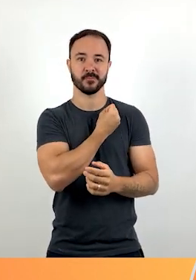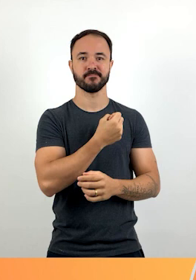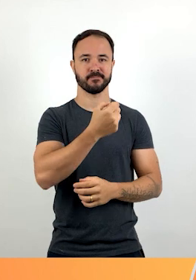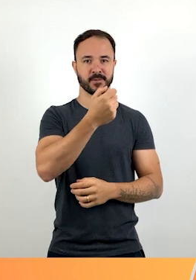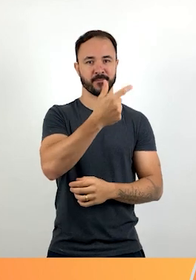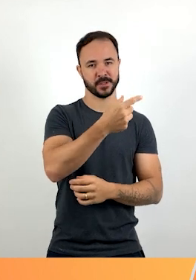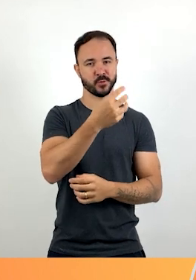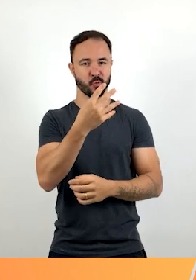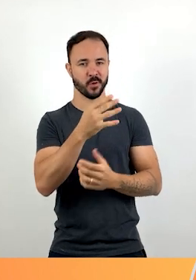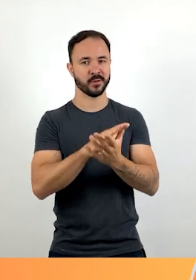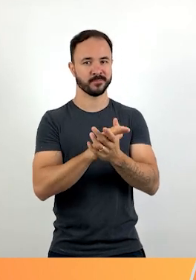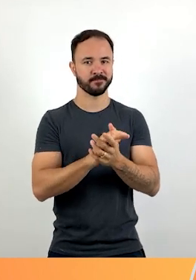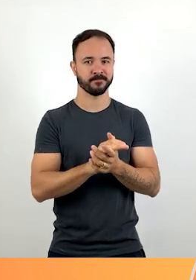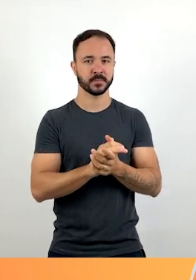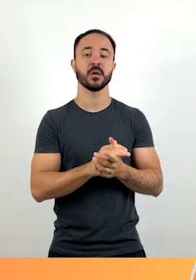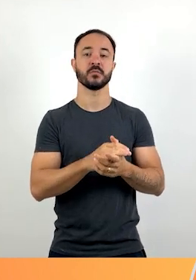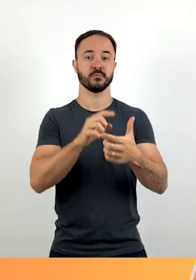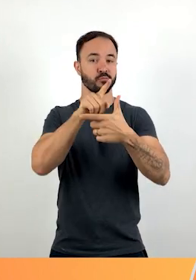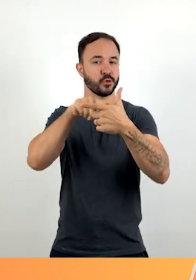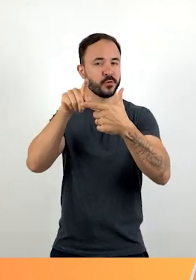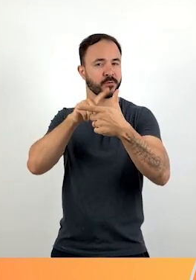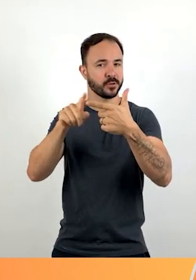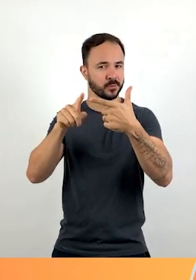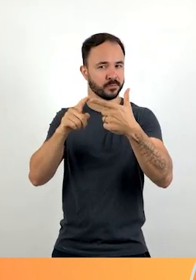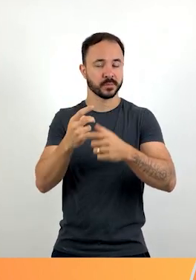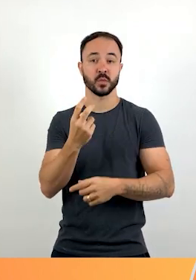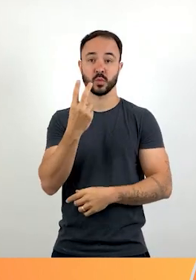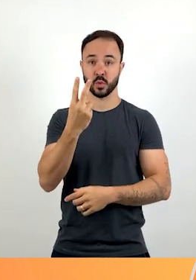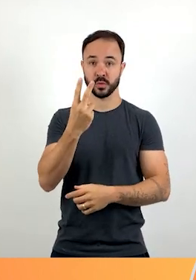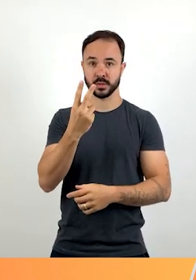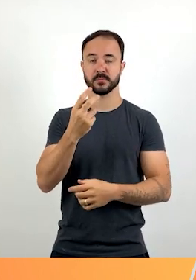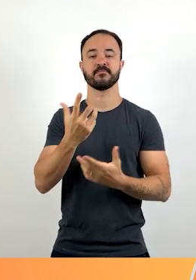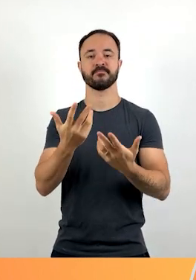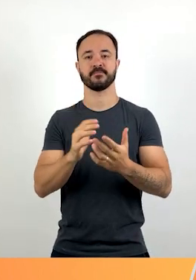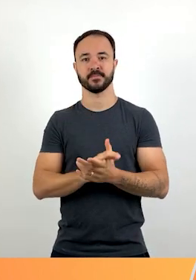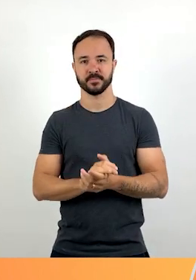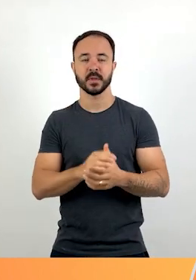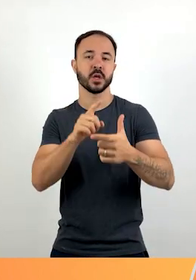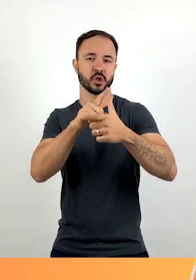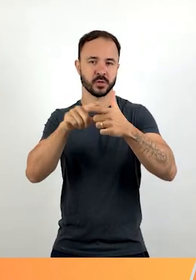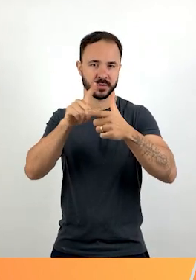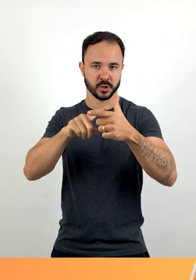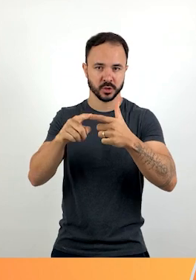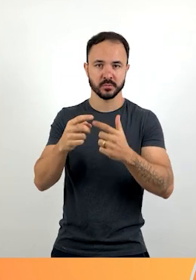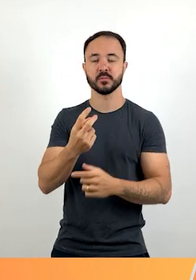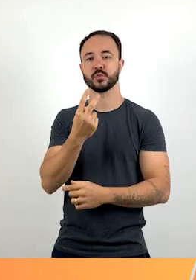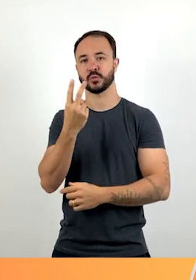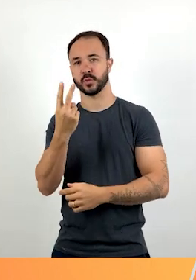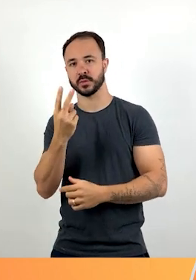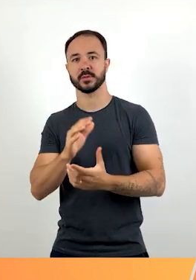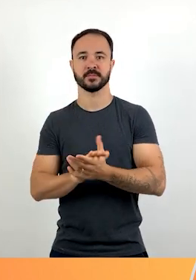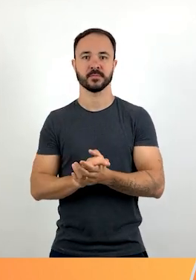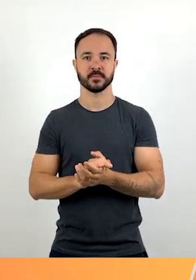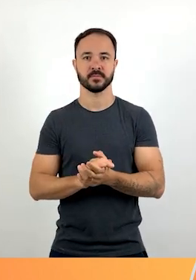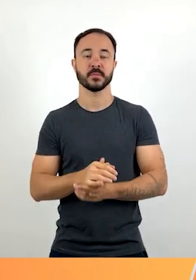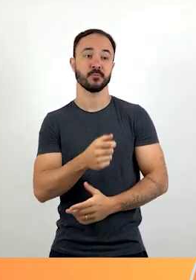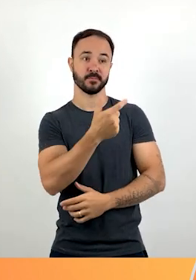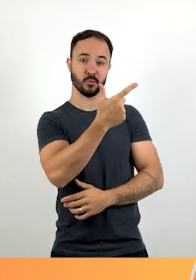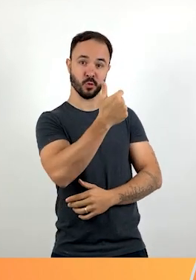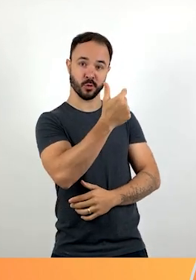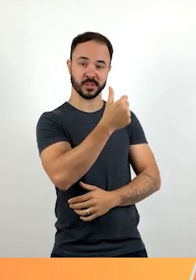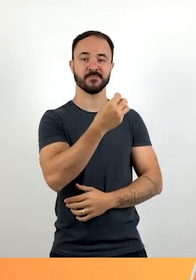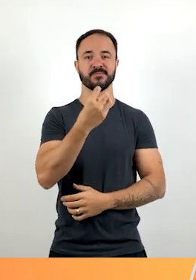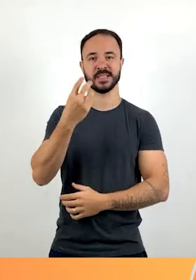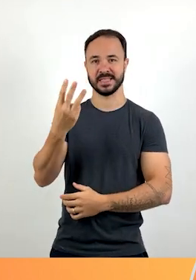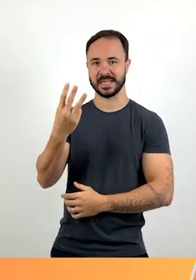vamos efetuar. Por 2, 24 dividido por 2 é 12, 6 dividido por 2 é 3. Ainda